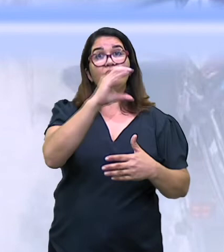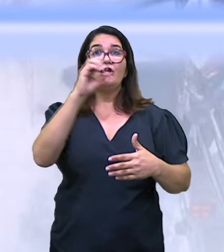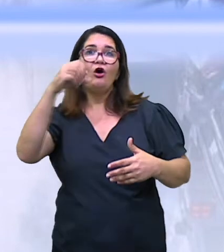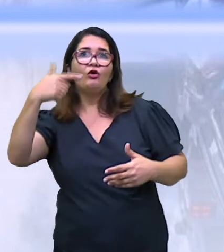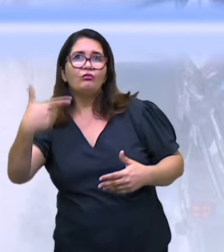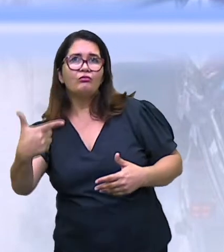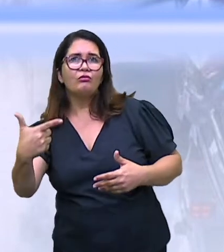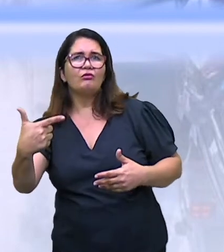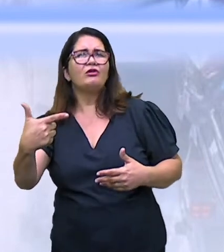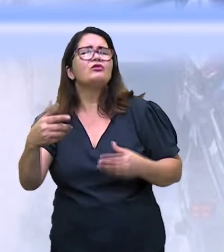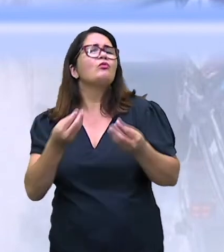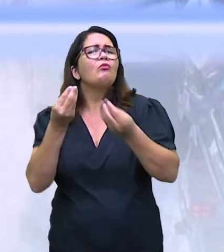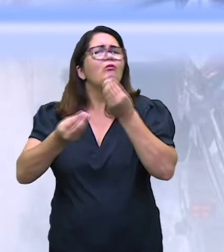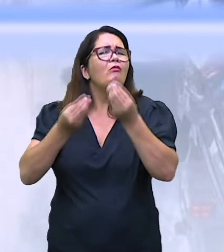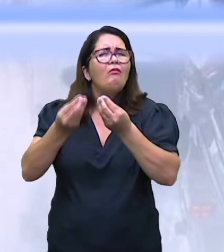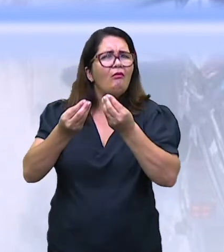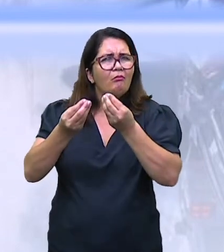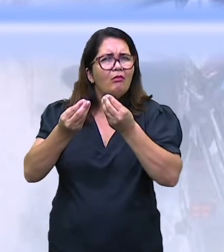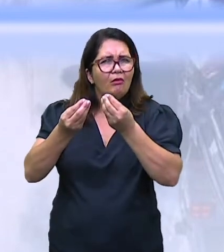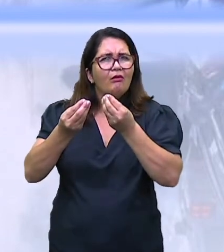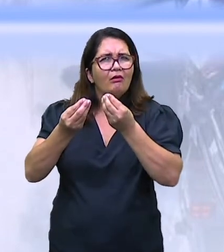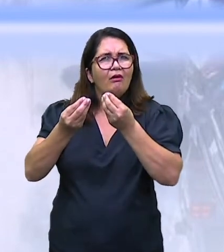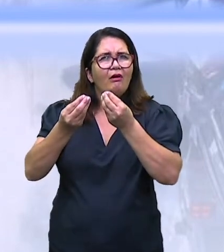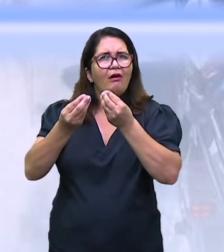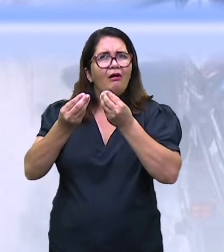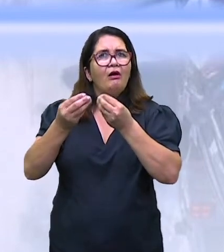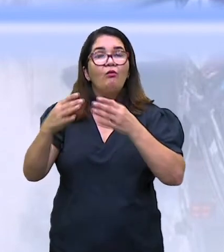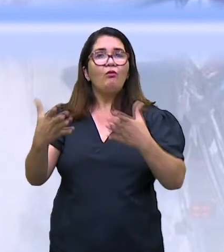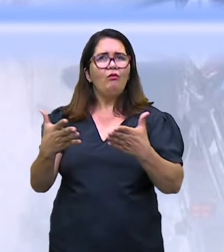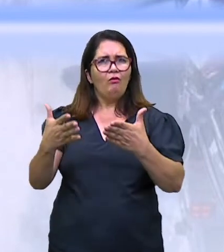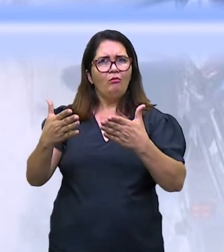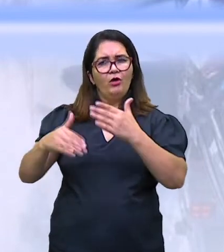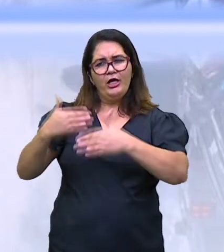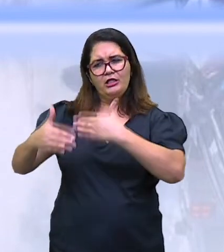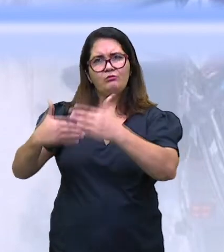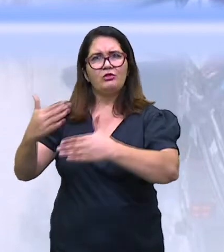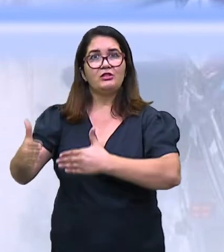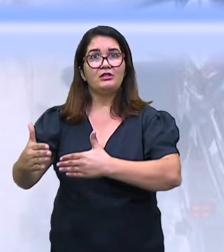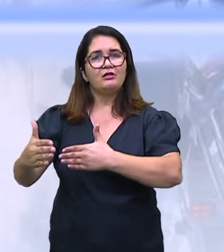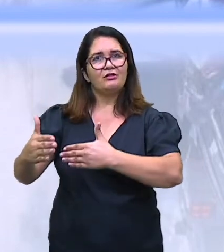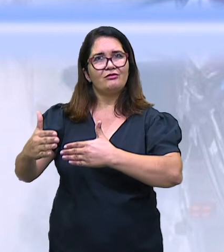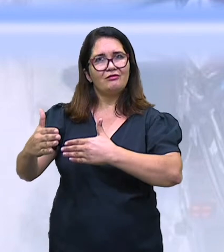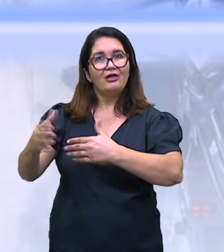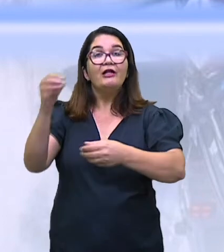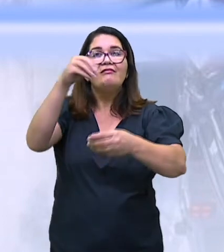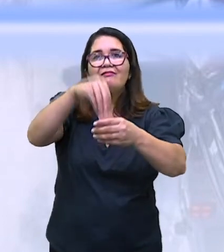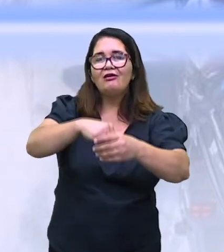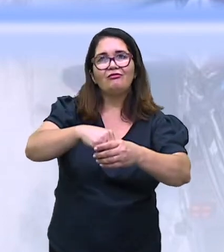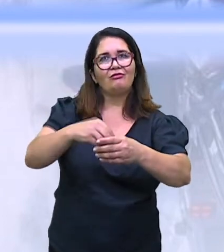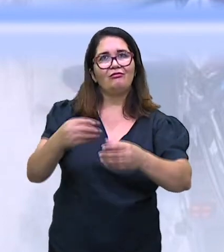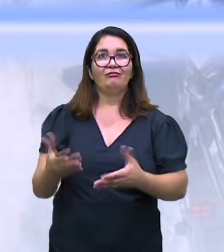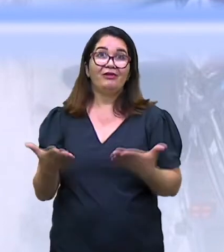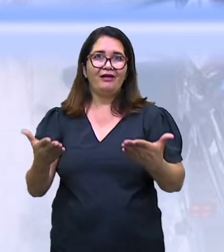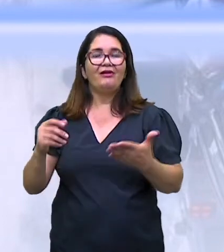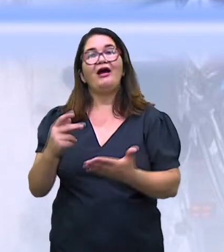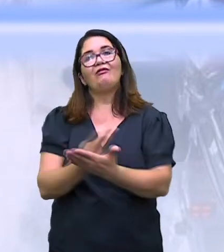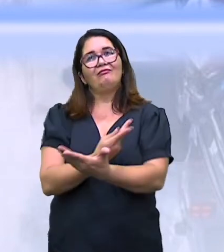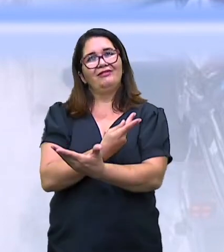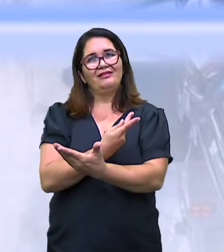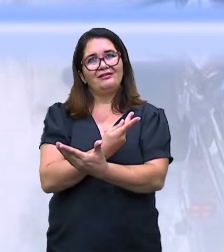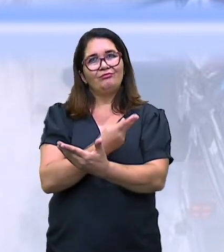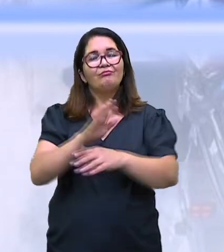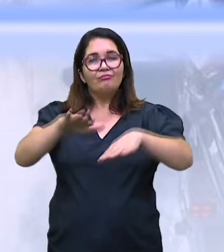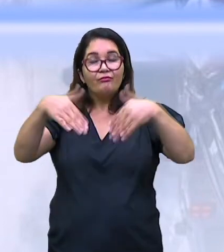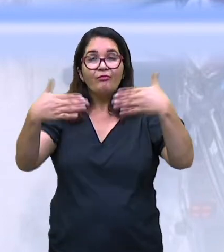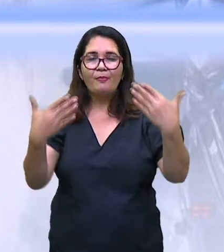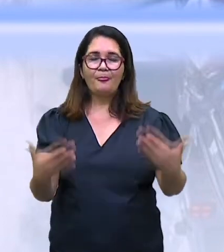esse processo? É hora de você buscar um pouquinho mais de conhecimento. Mas também é hora